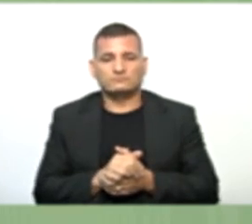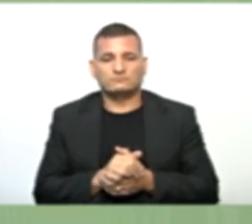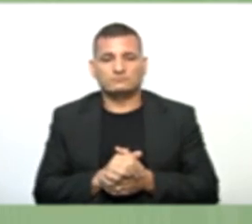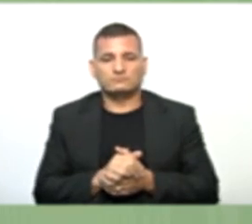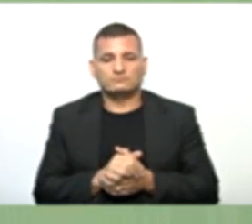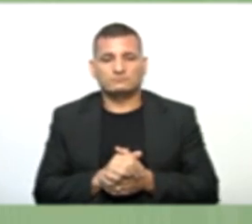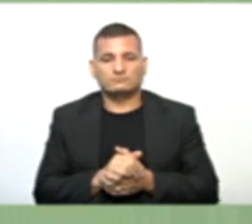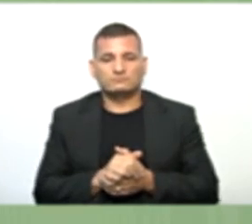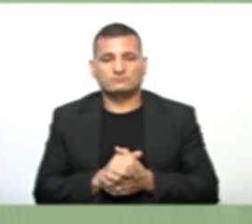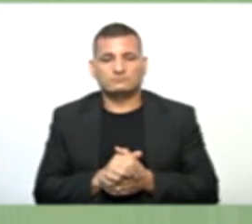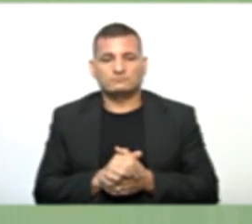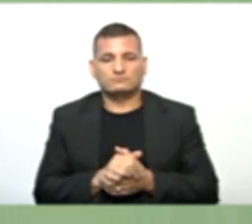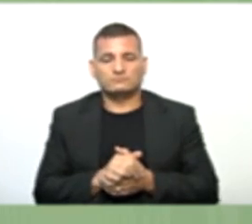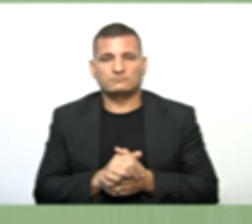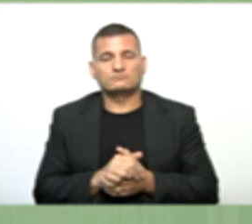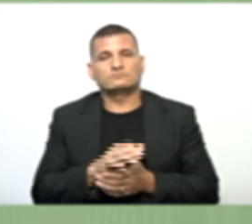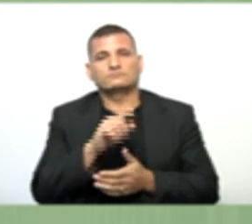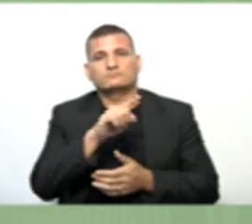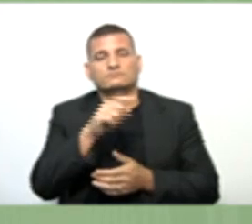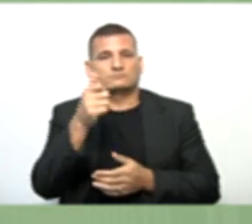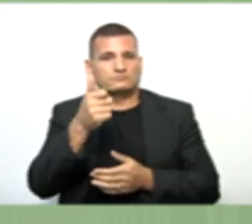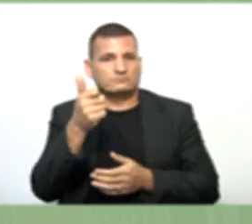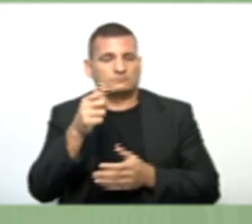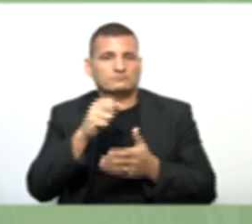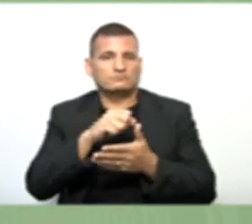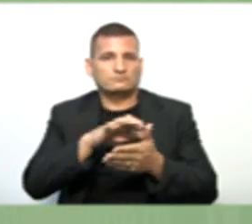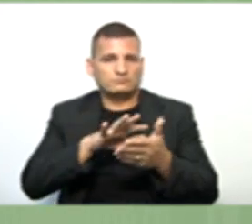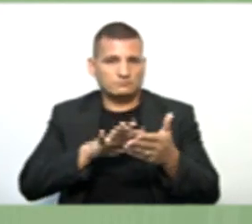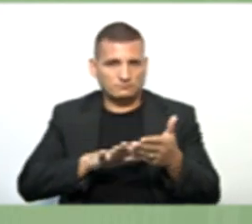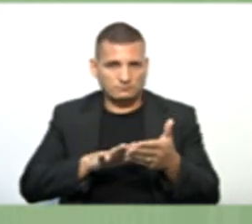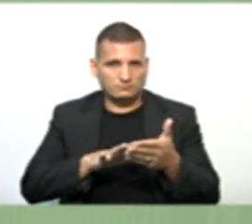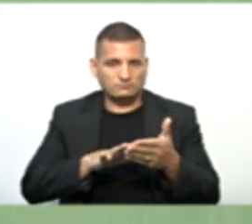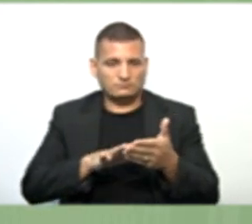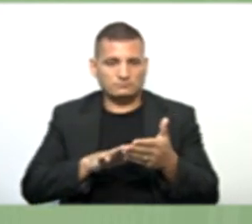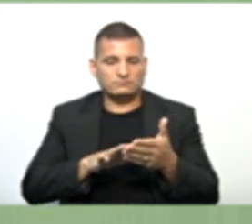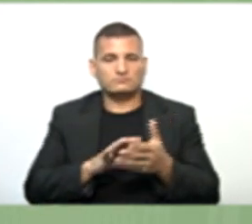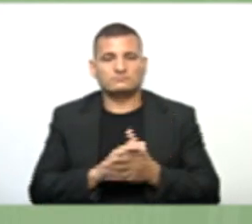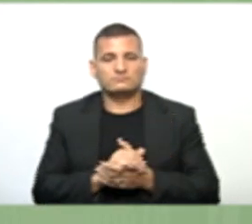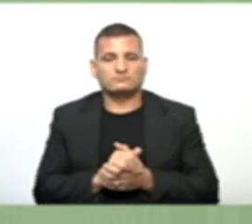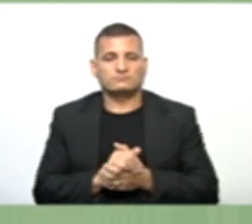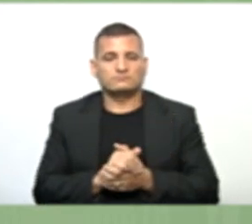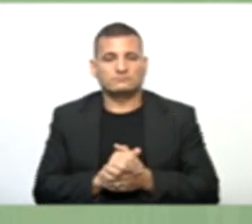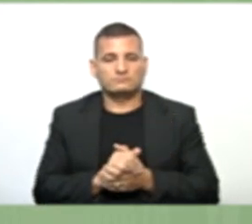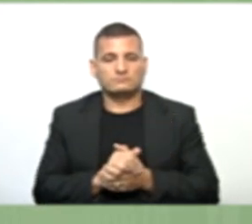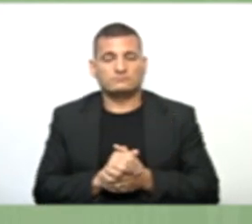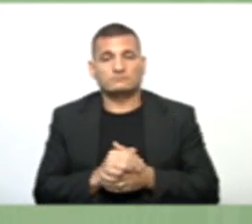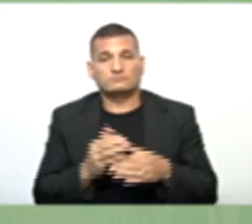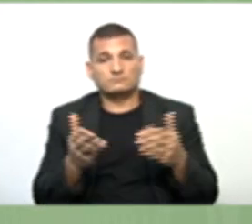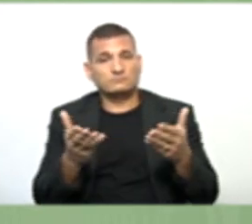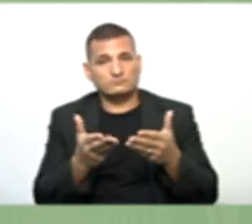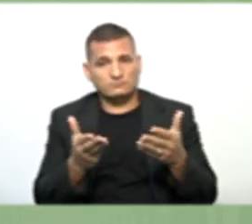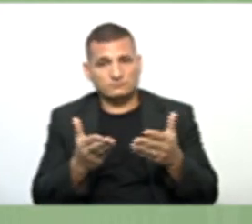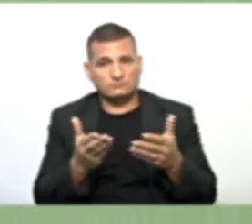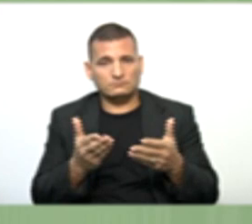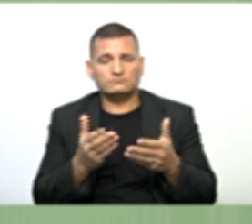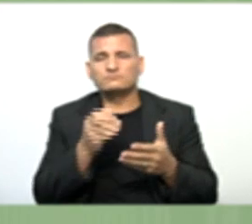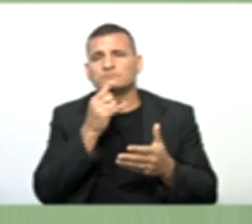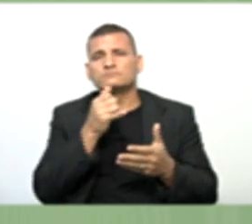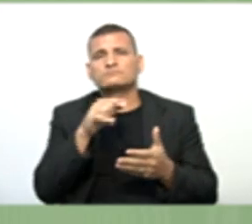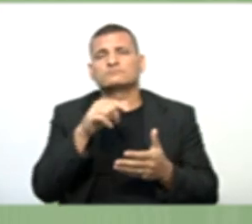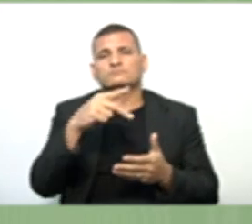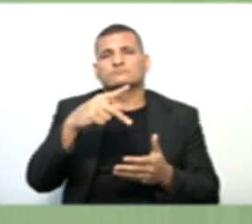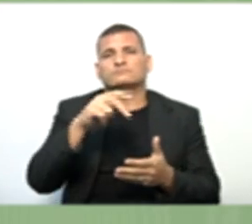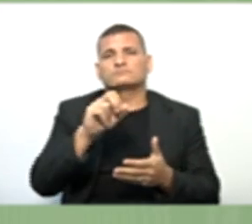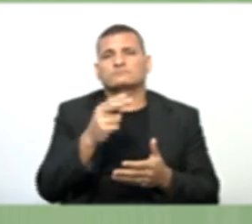é a primeira tarefa desse exercício, leia um número. Agora nós precisamos informar se ele é par ou